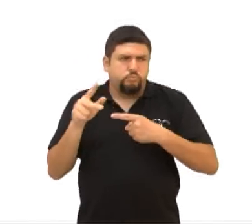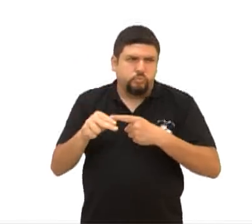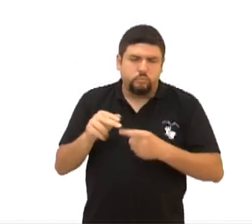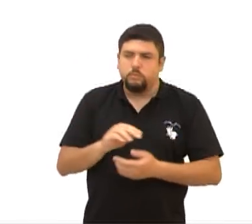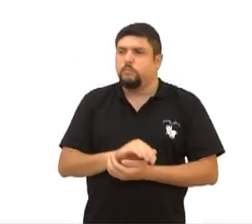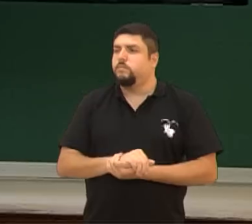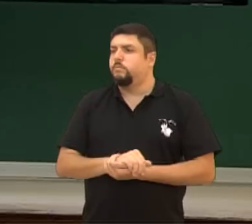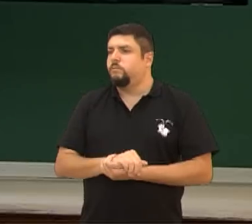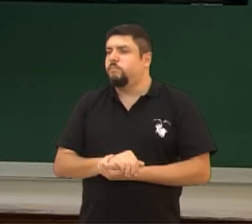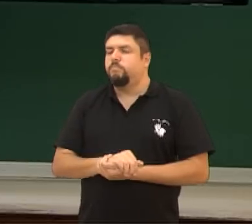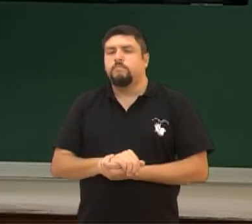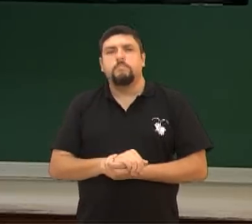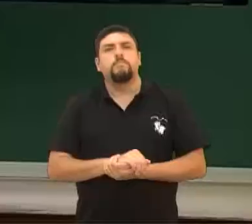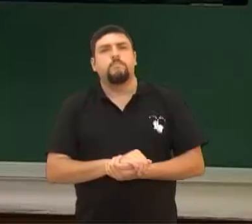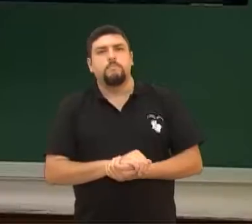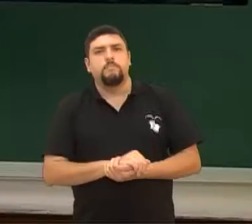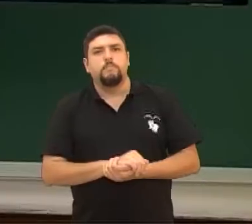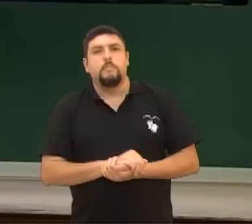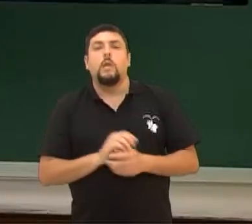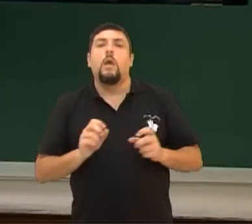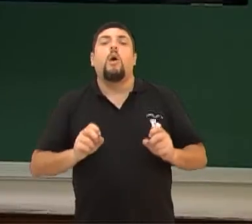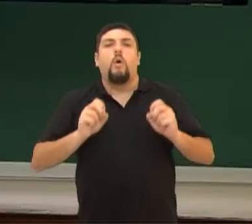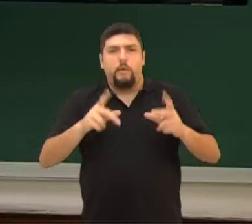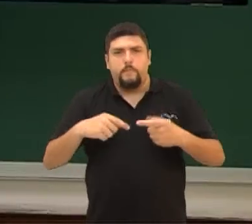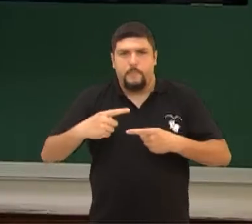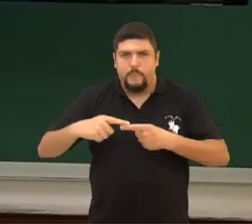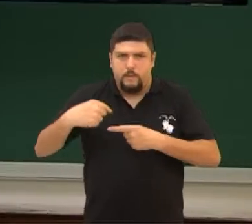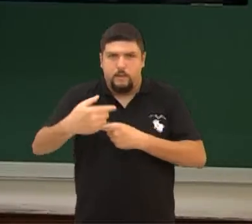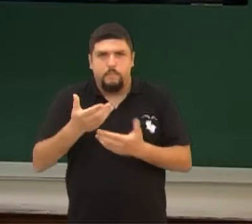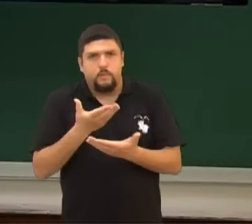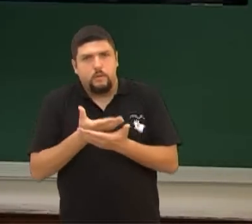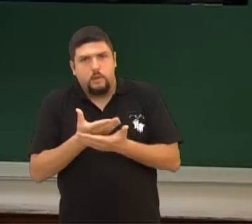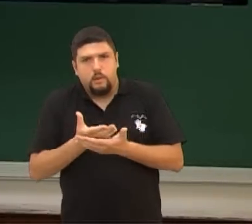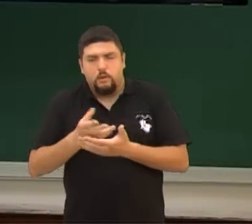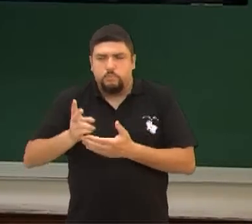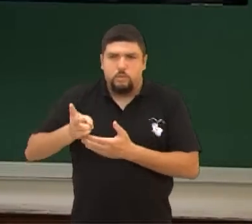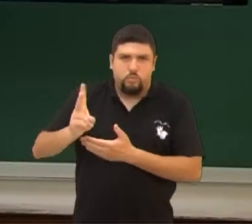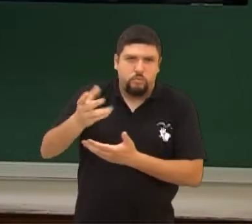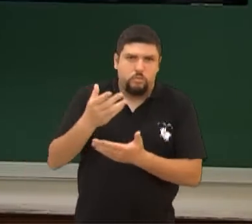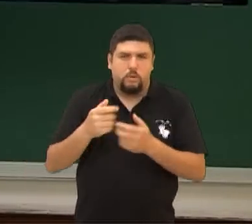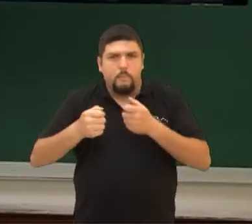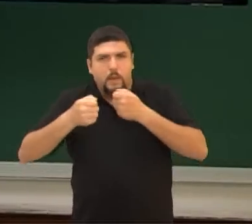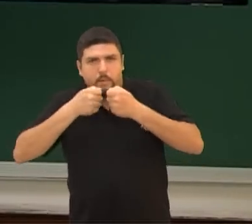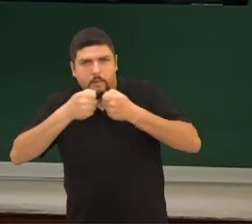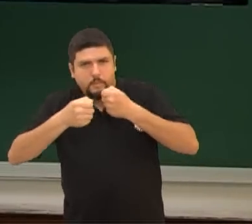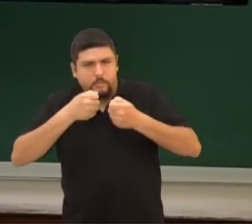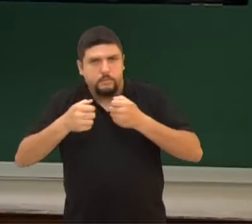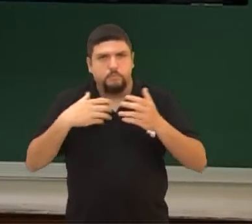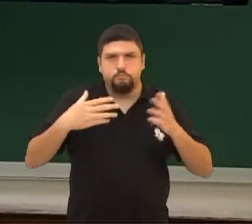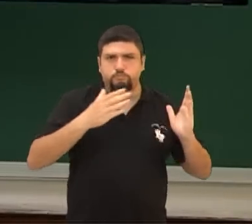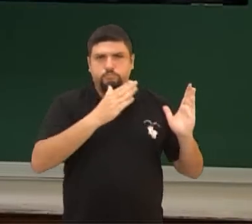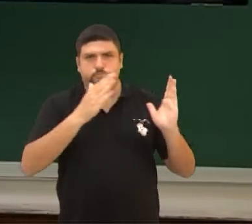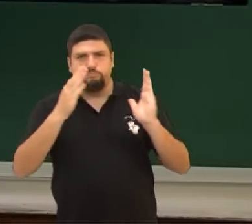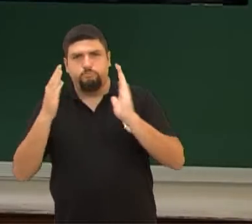Isso foi parte da entrevista. Nós temos as próximas aulas que a gente termina essa entrevista. Então, as próximas aulas